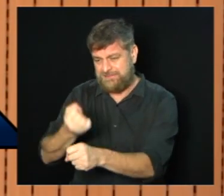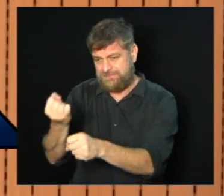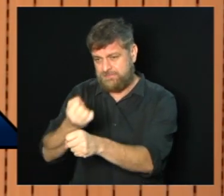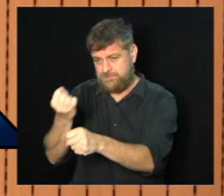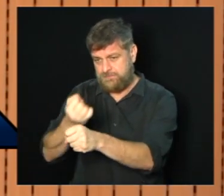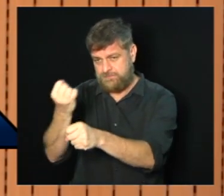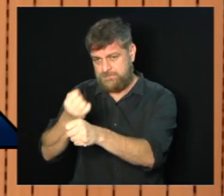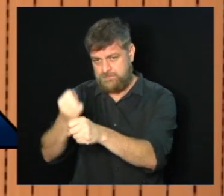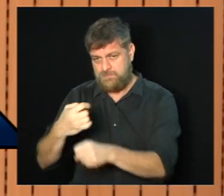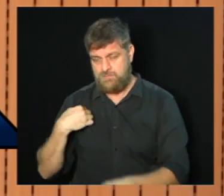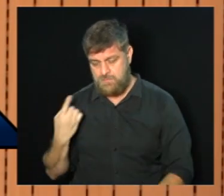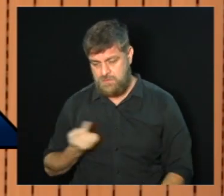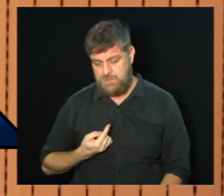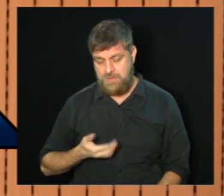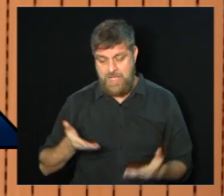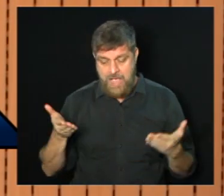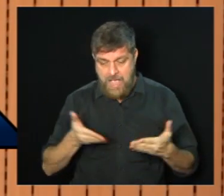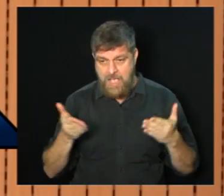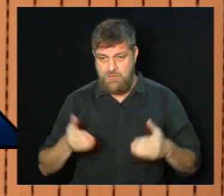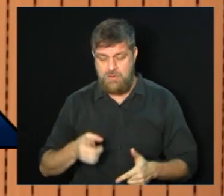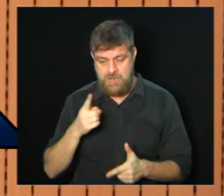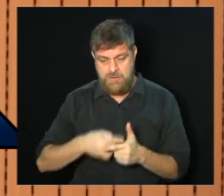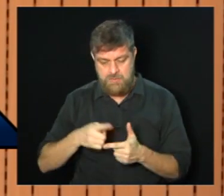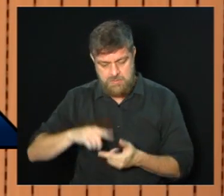resolver no momento agora